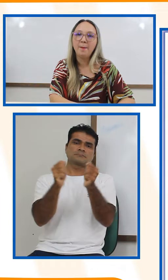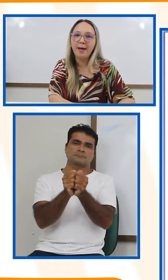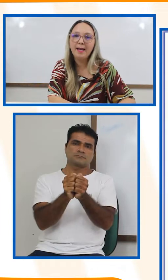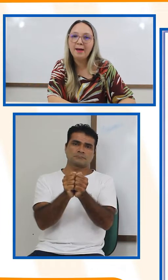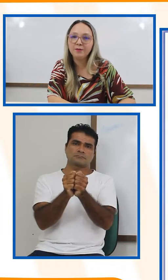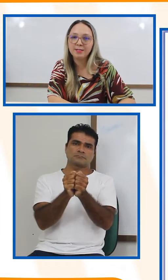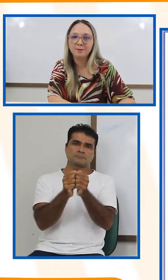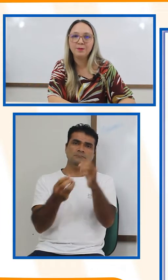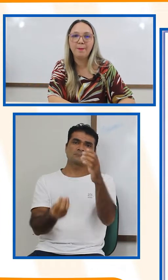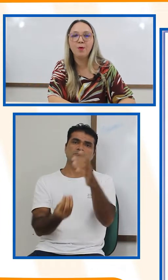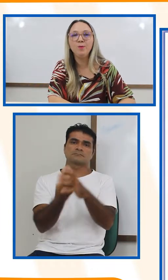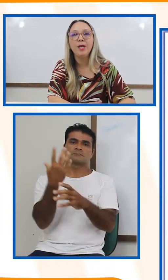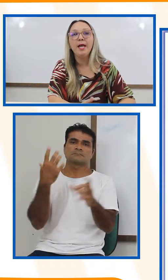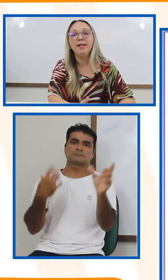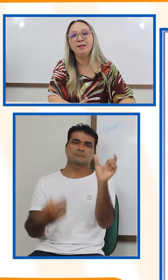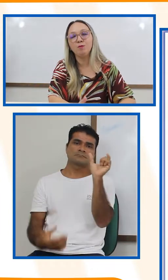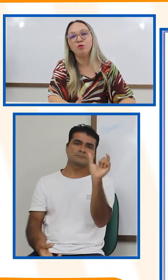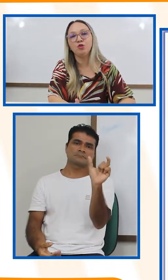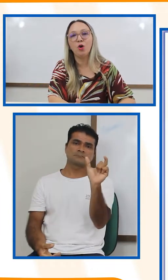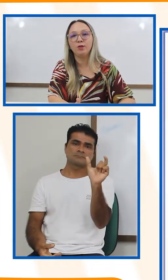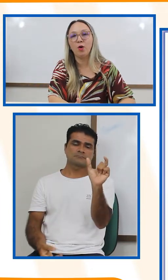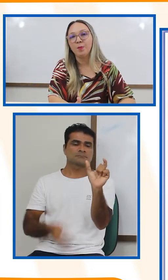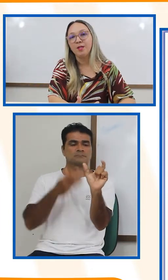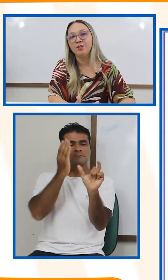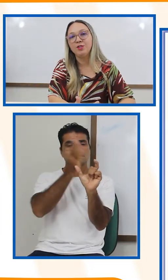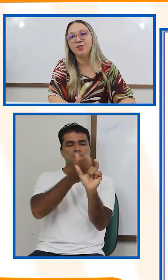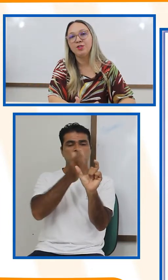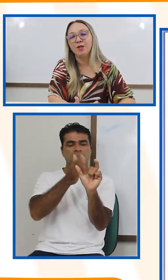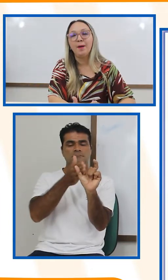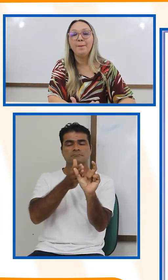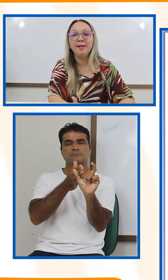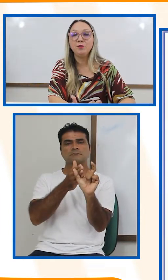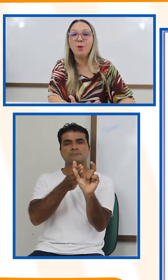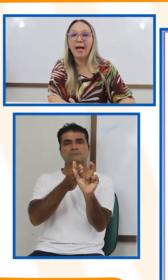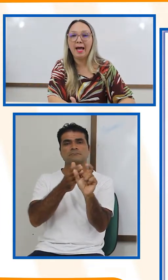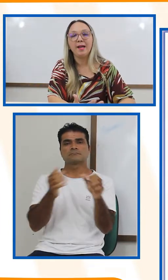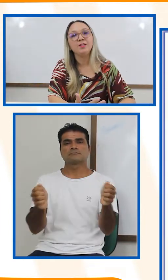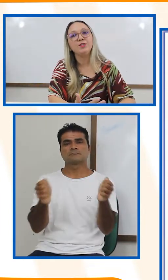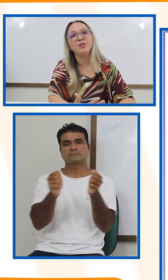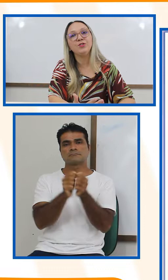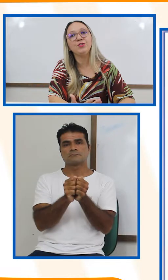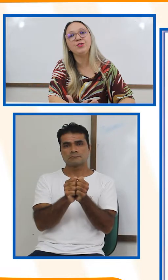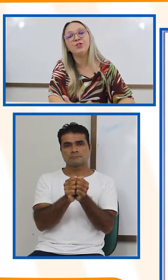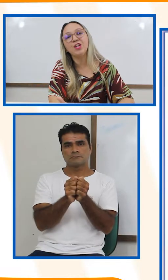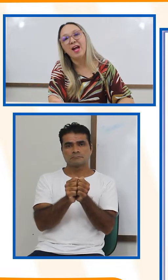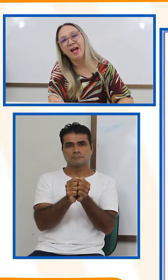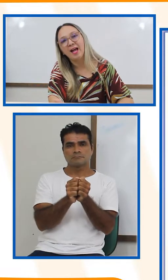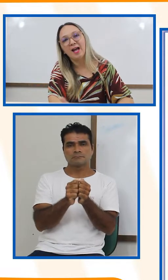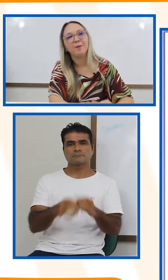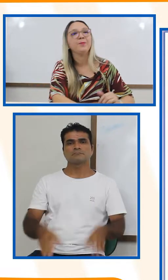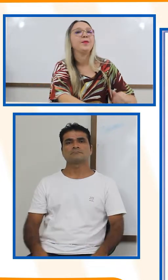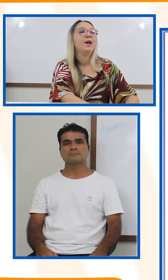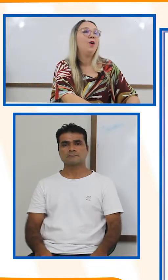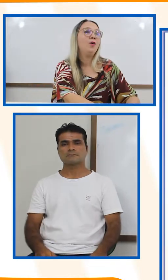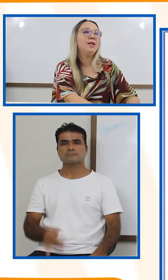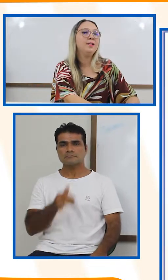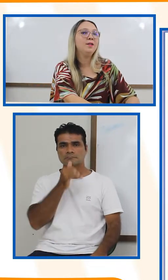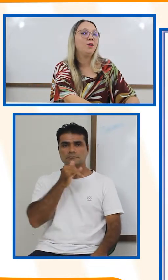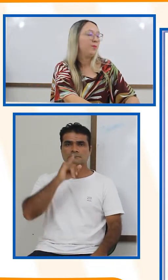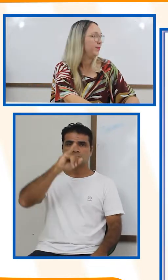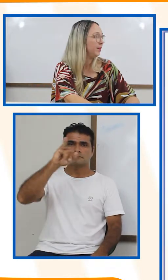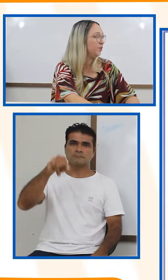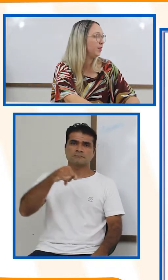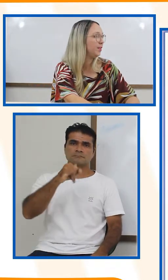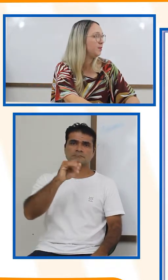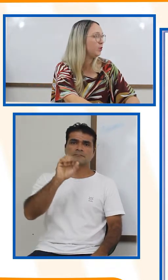formar palavras, tá bom? Então, o J, ó. Z, mais o A. Já. Olha aqui,